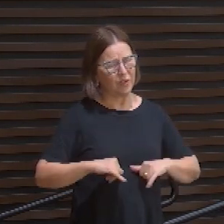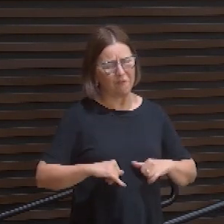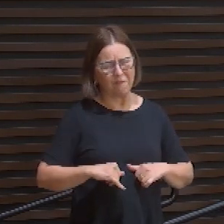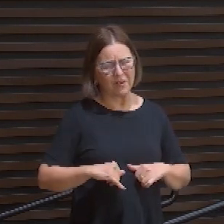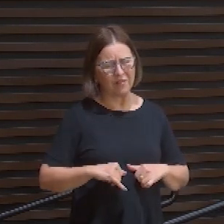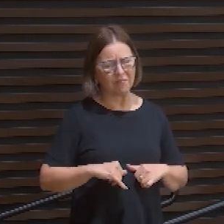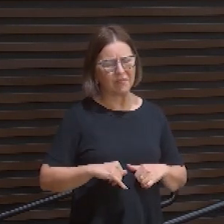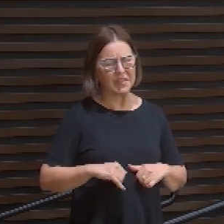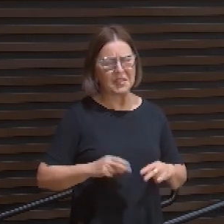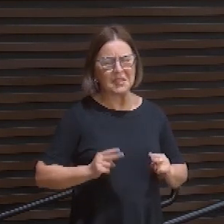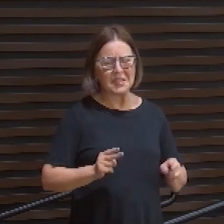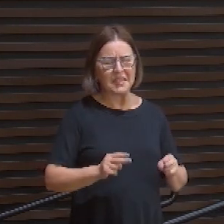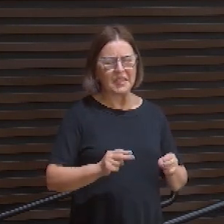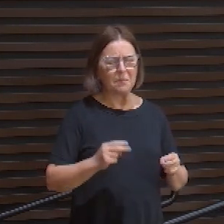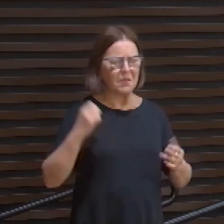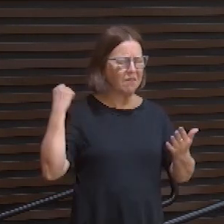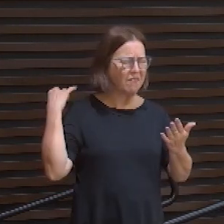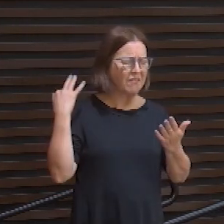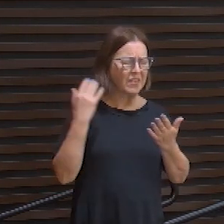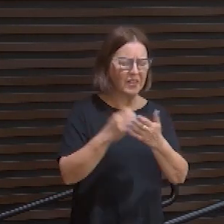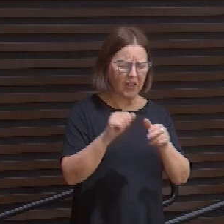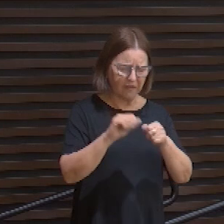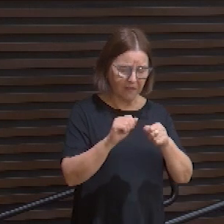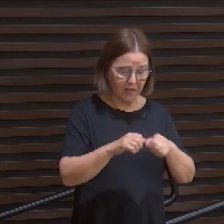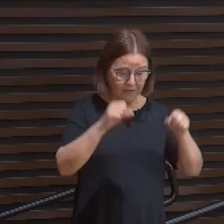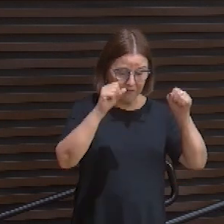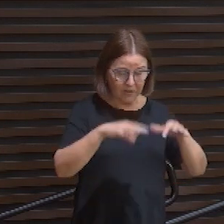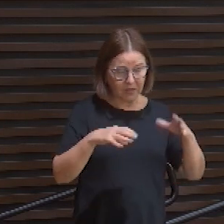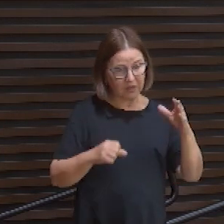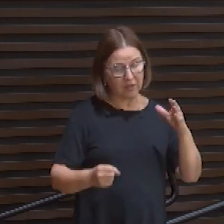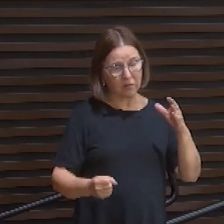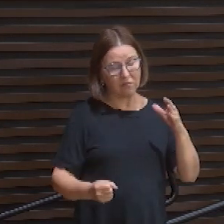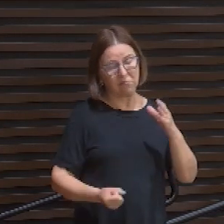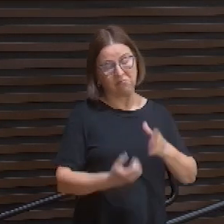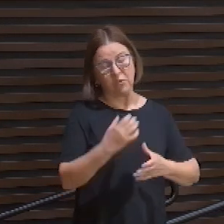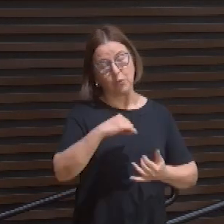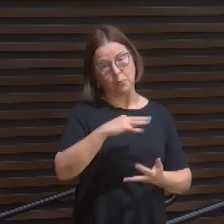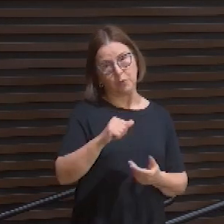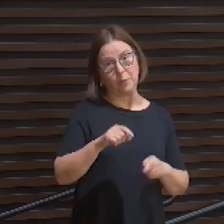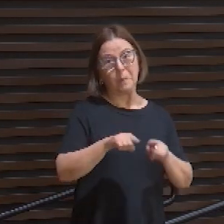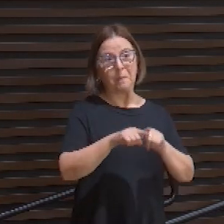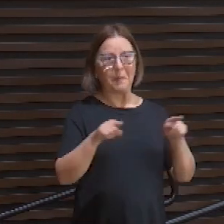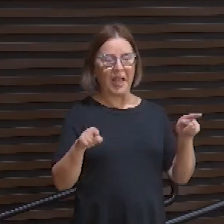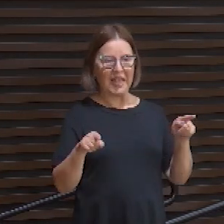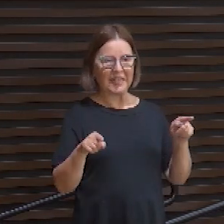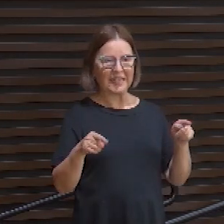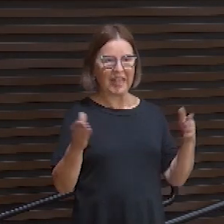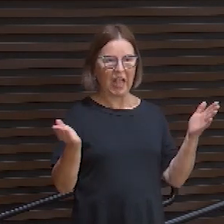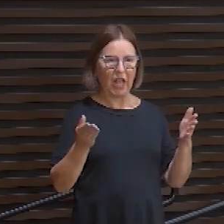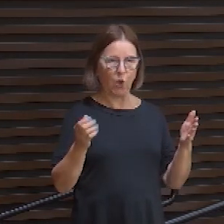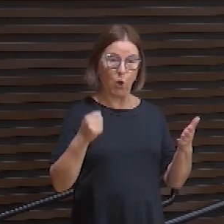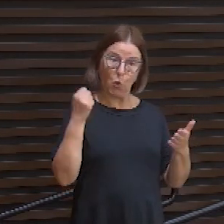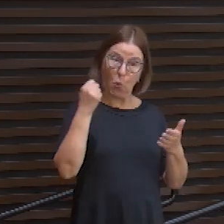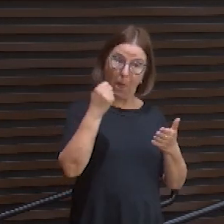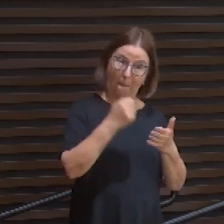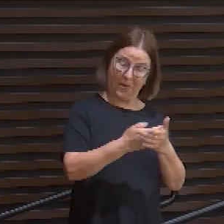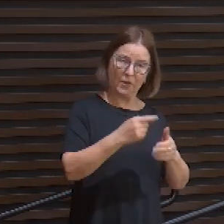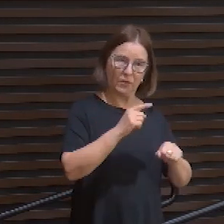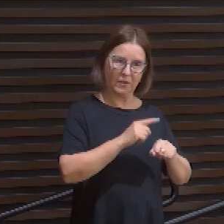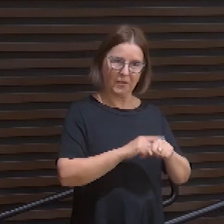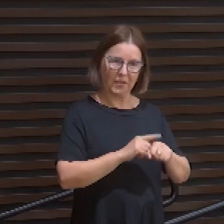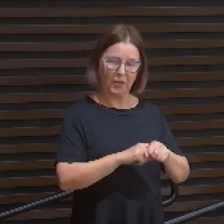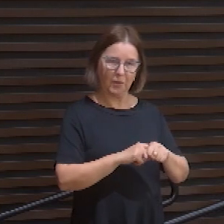mundo. Agora, porém, ao se cumprirem os tempos, se manifestou uma vez